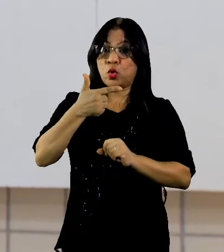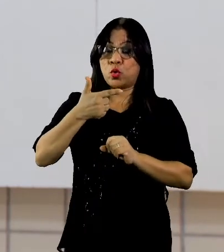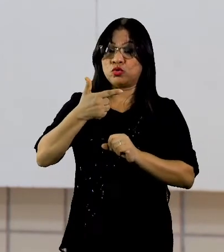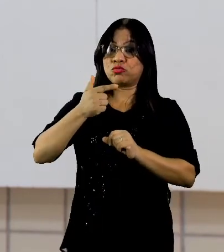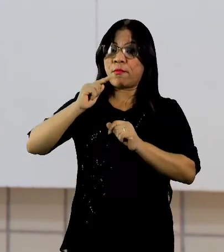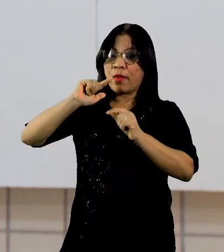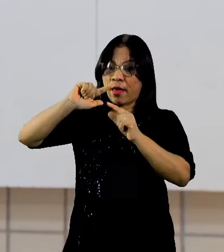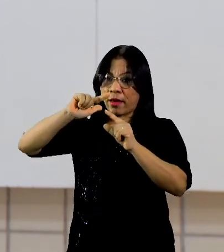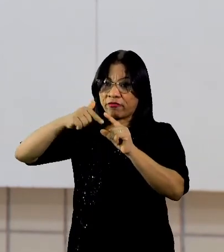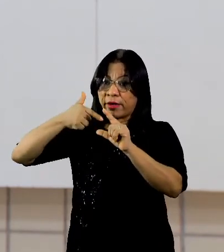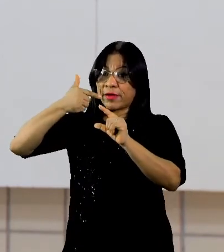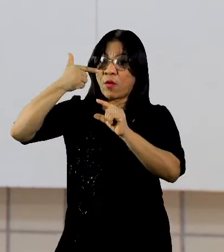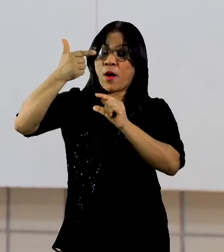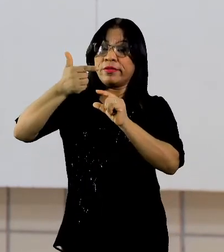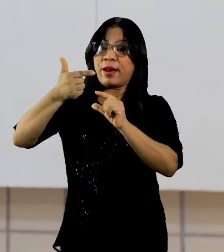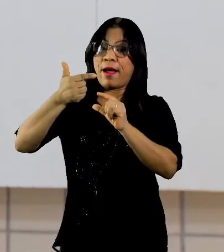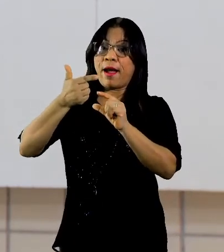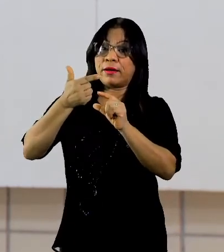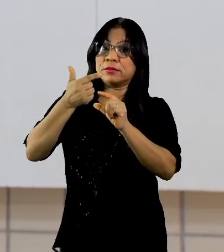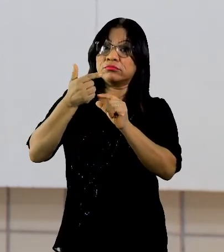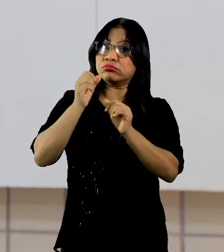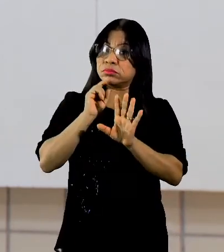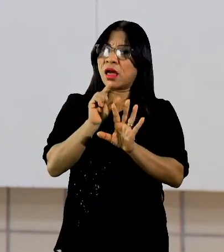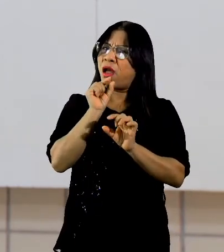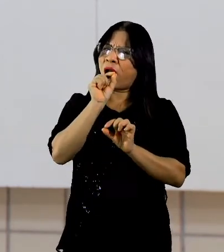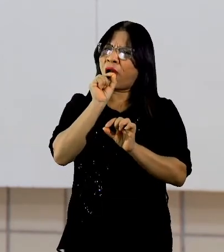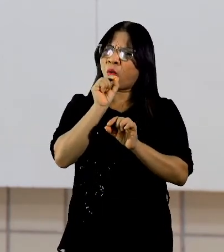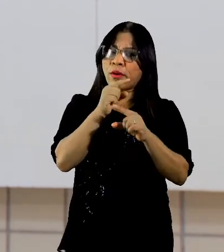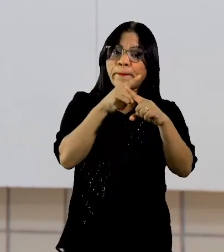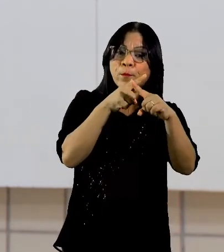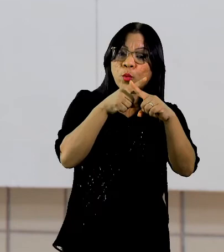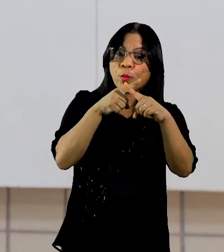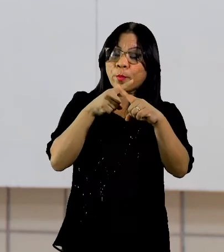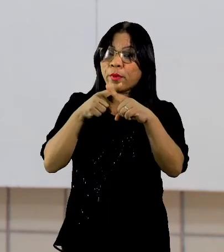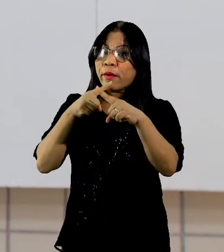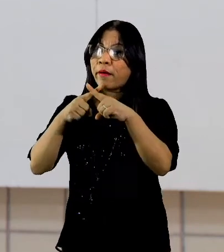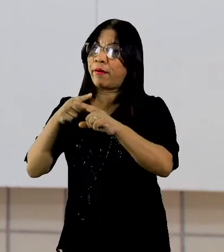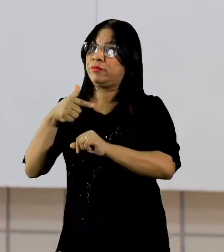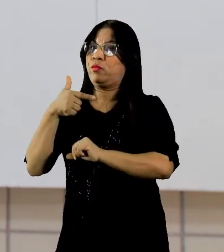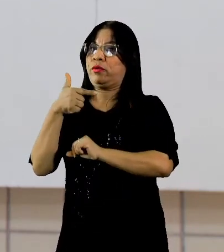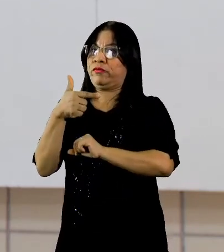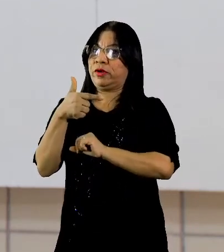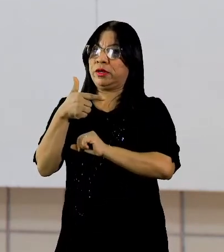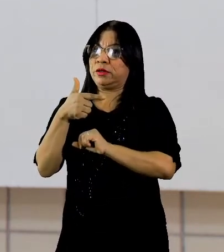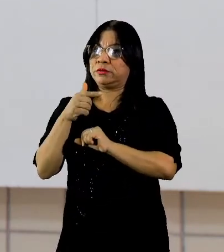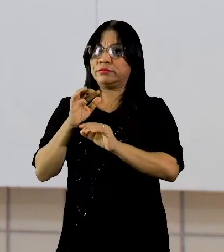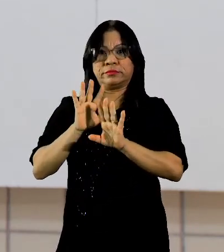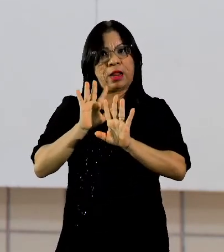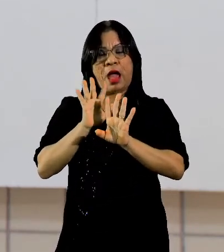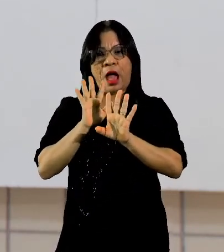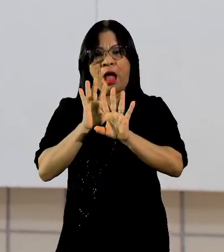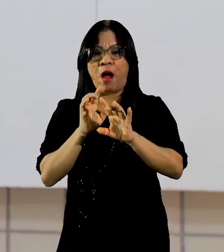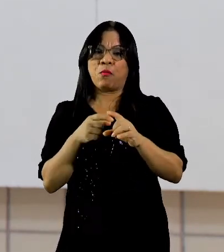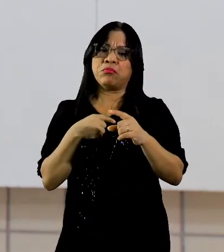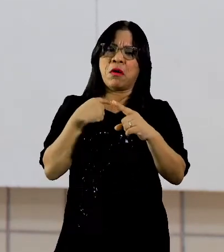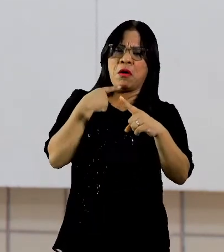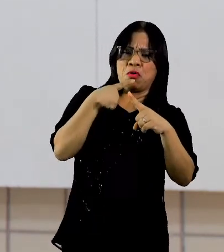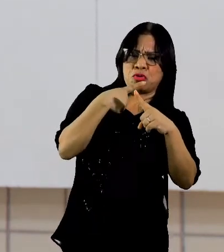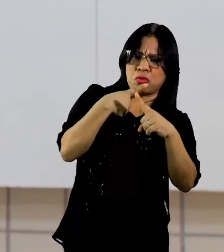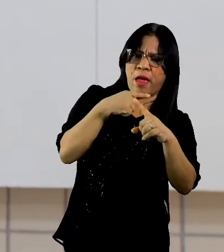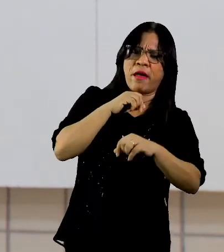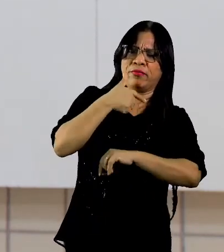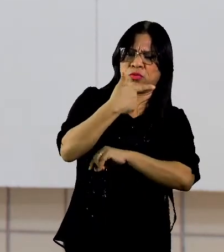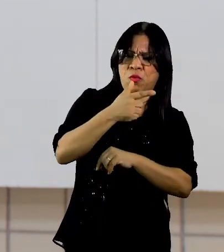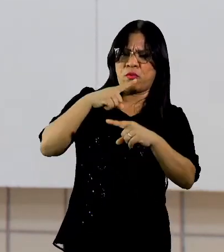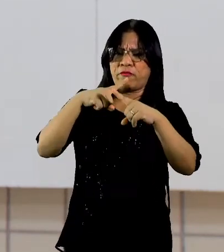multiplicado por ele mesmo 2 vezes. 2 elevado ao quadrado não é 2 vezes 2 que dá 4. É o